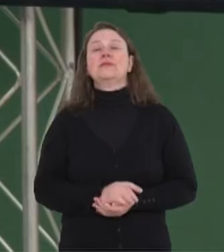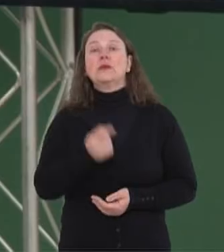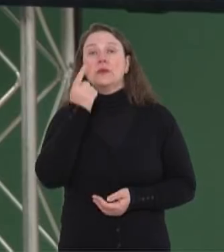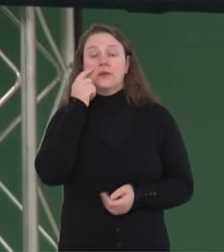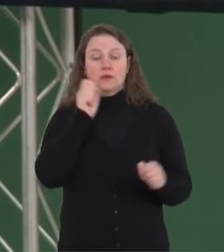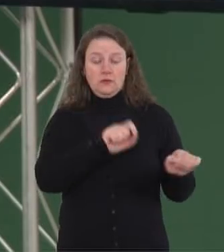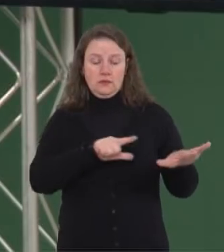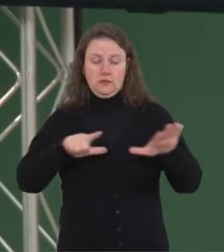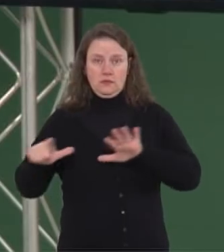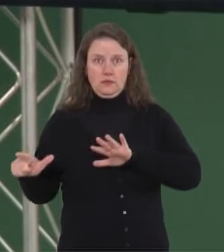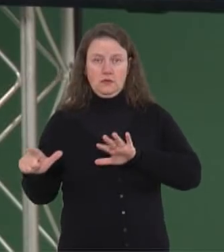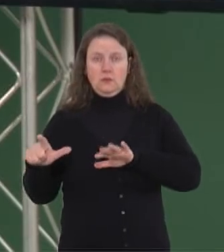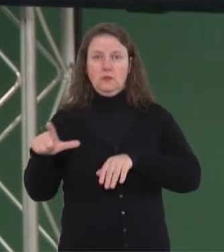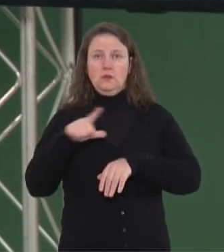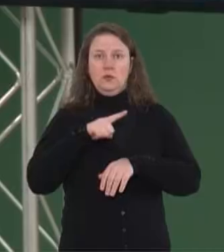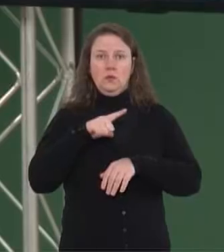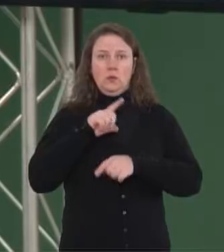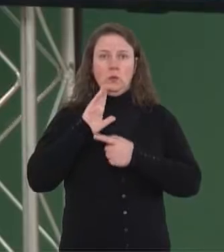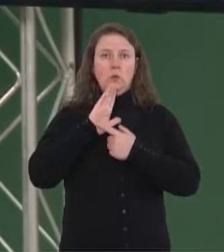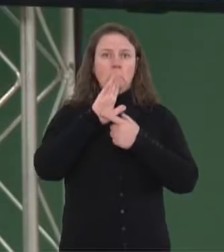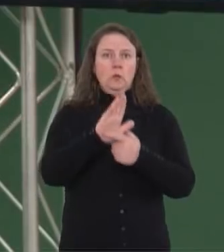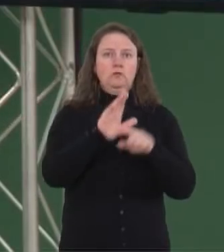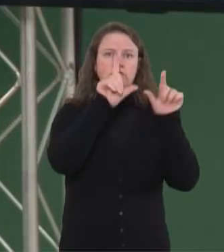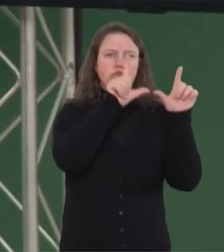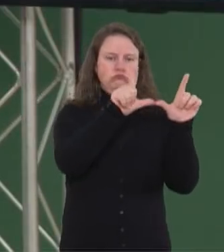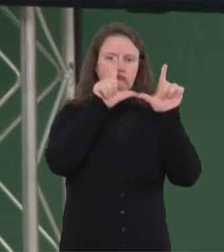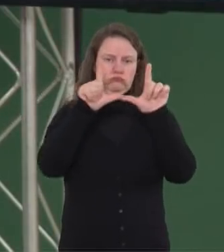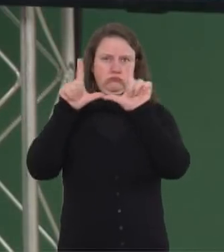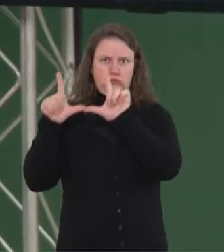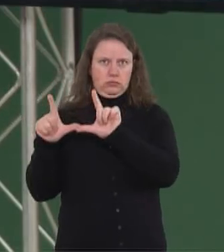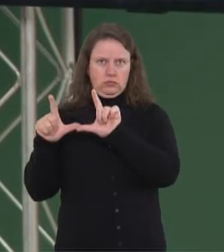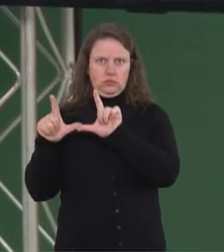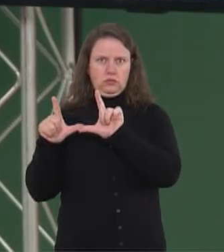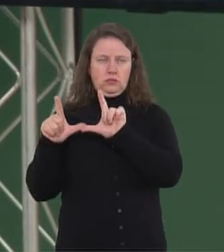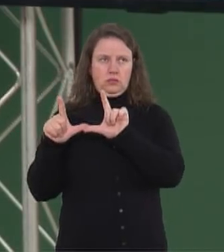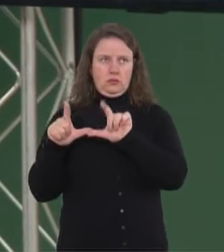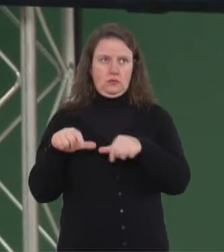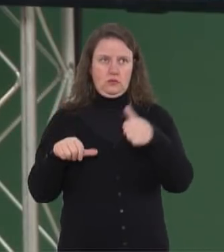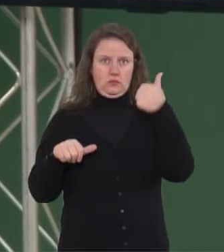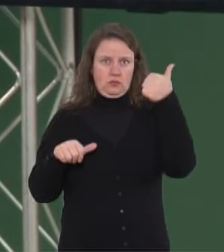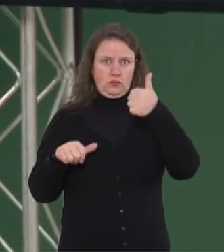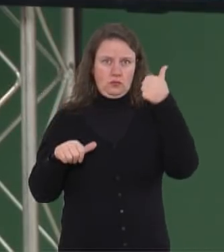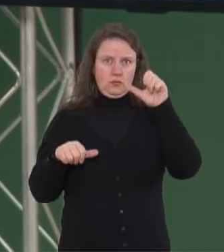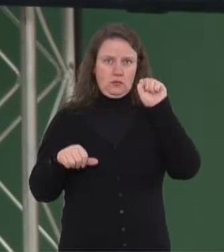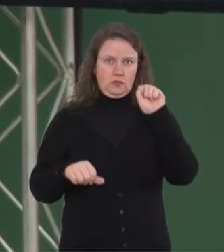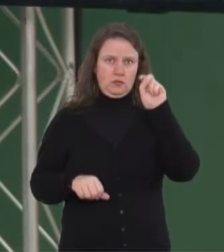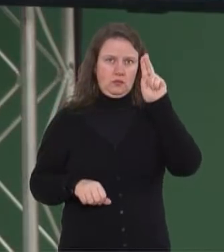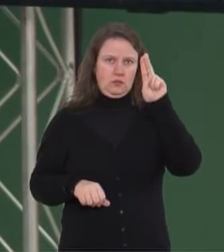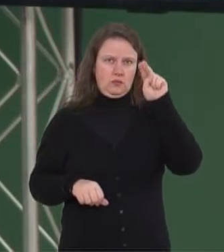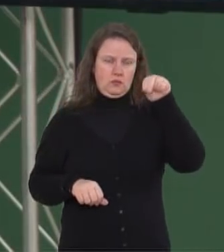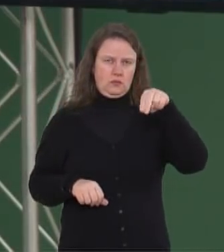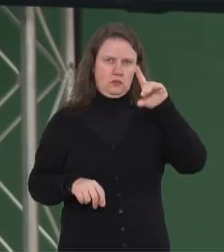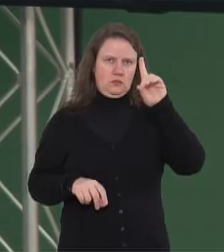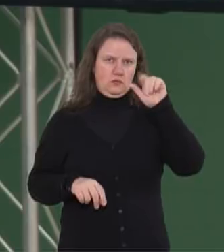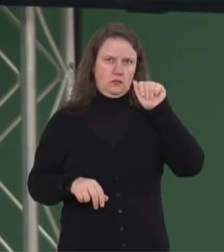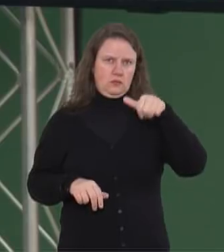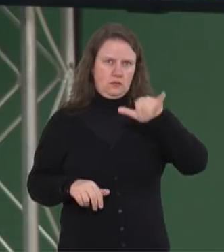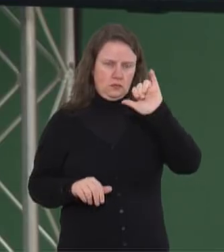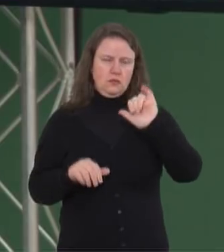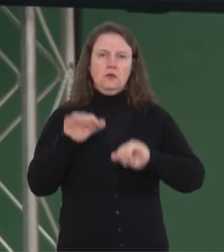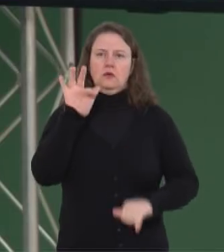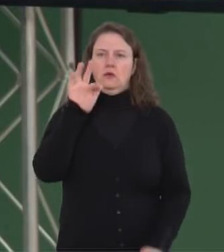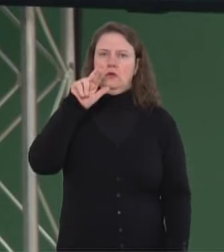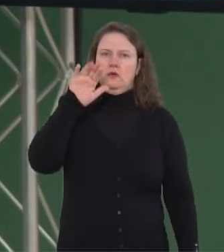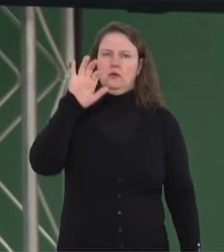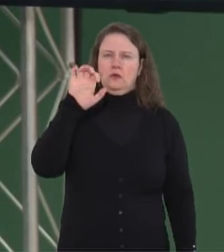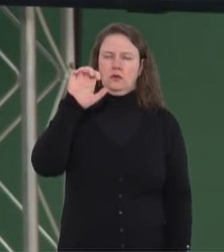dias da semana que foram mencionadas nessas três charges era Sunday, Friday